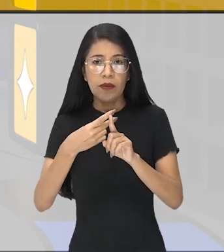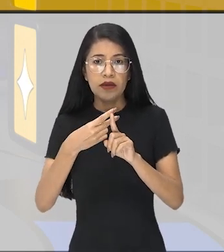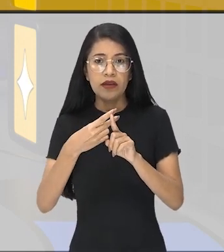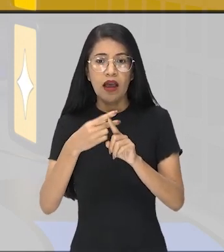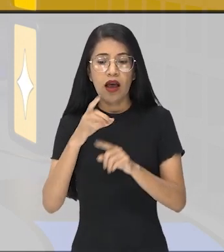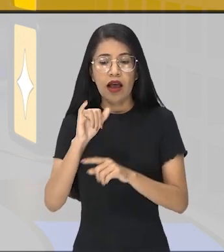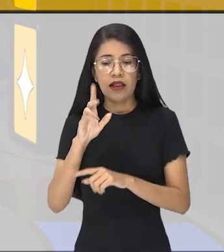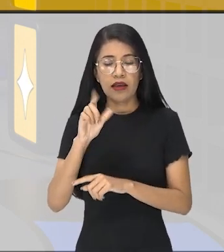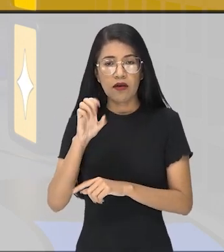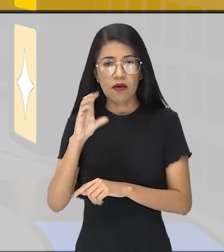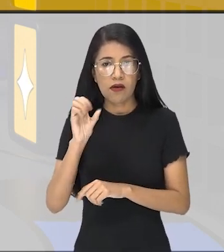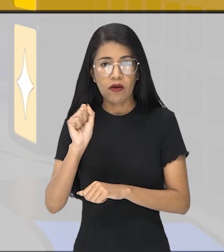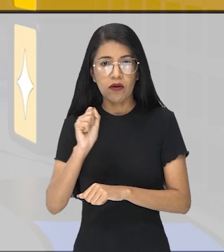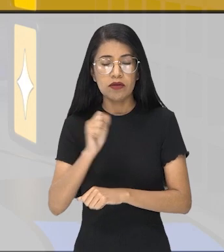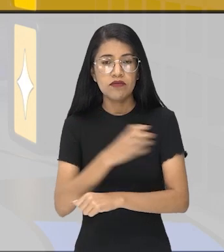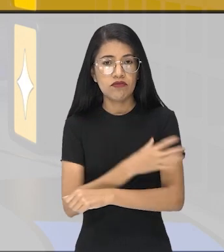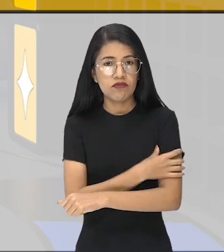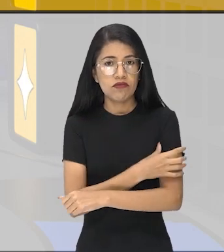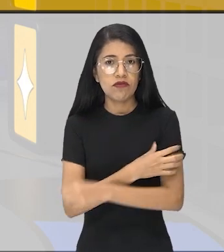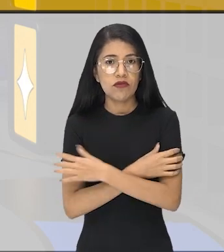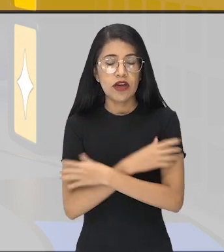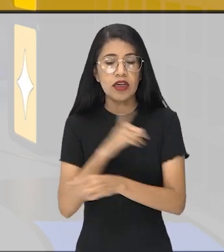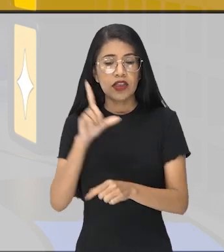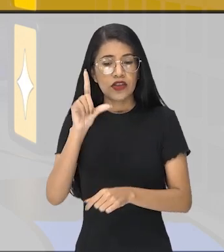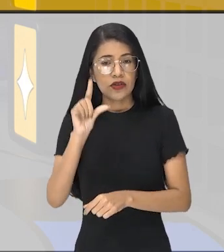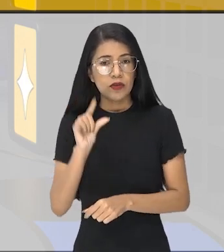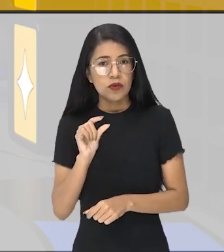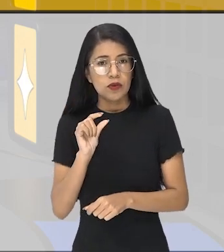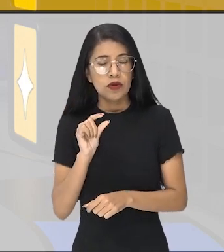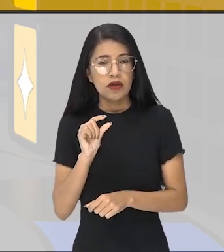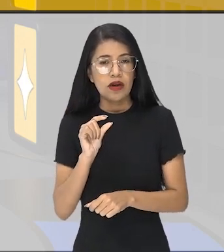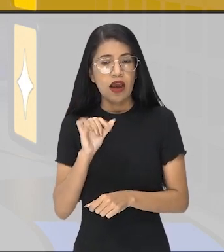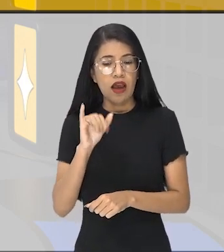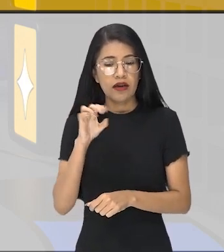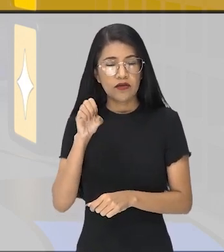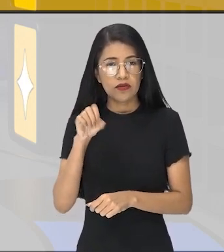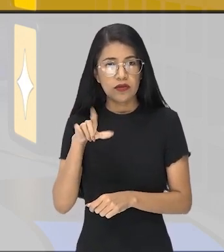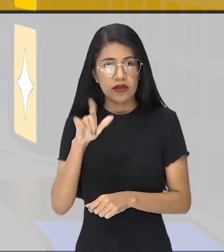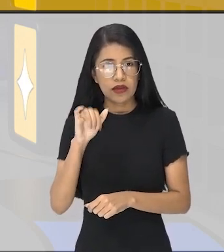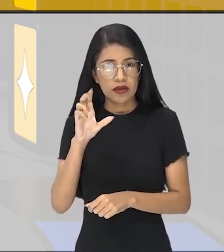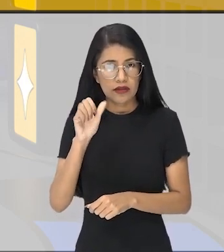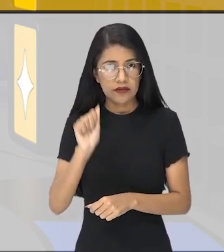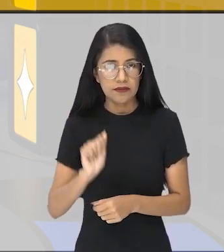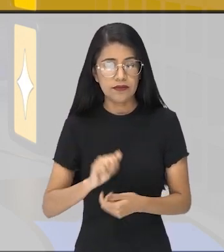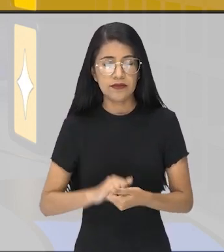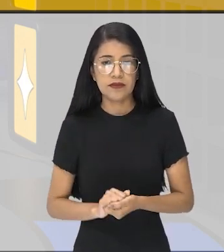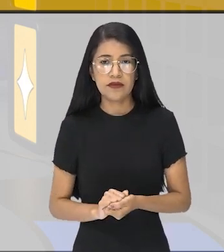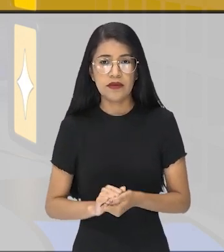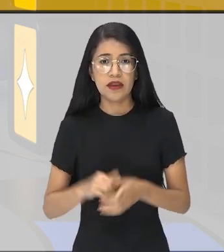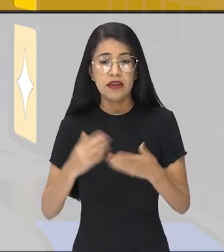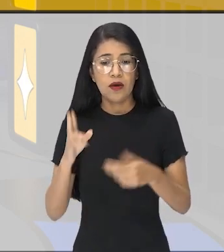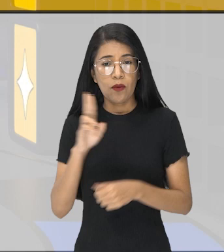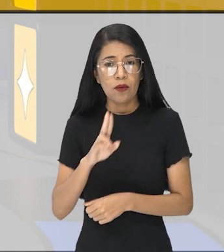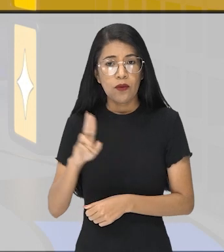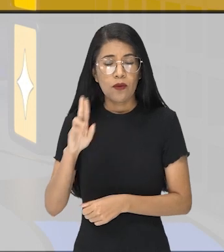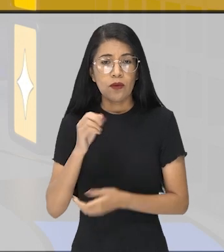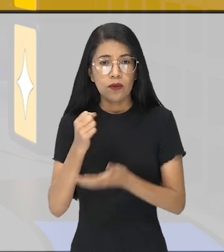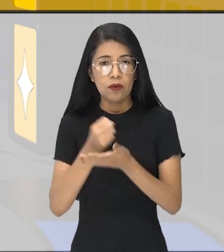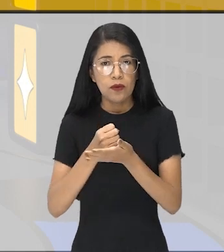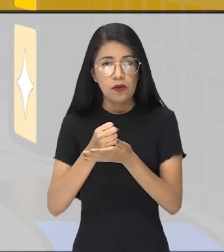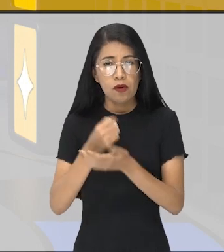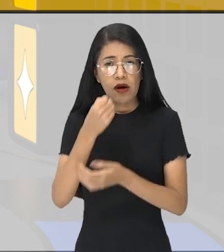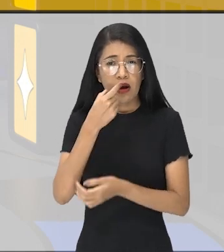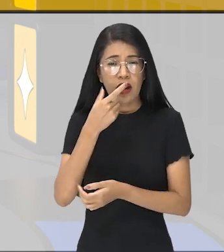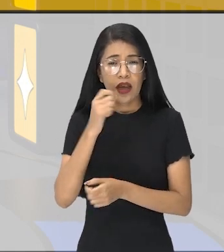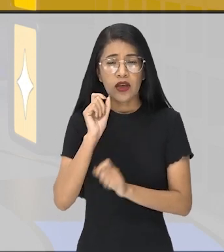pelos músculos e para a diminuição da resistência à insulina. Então, o uso de medicamento é